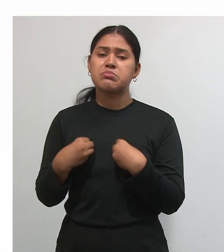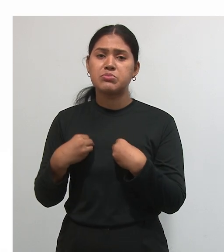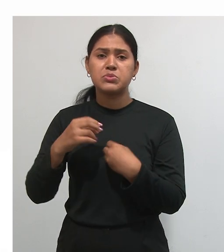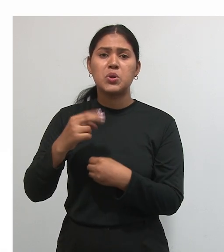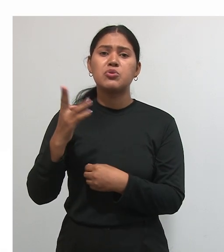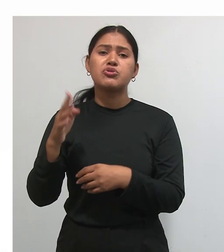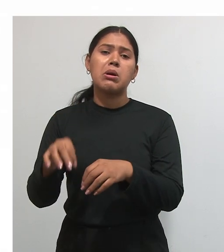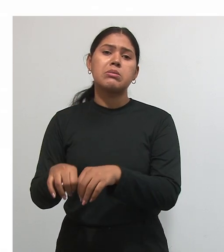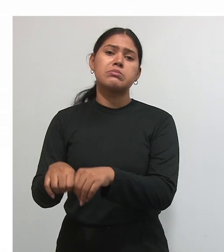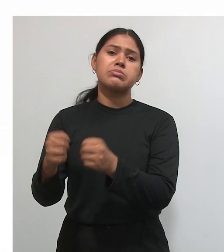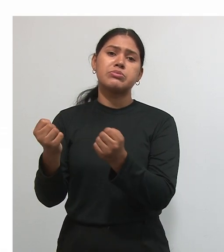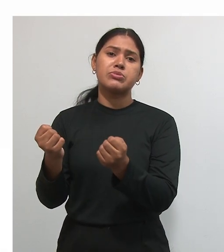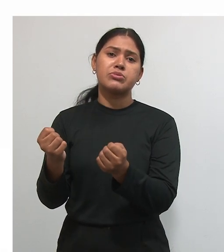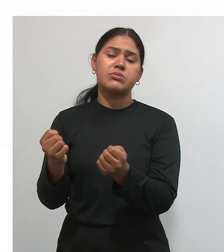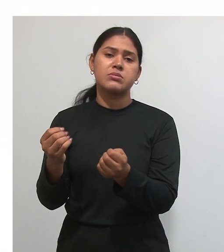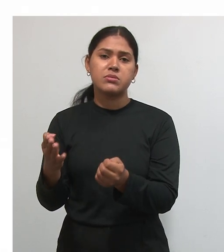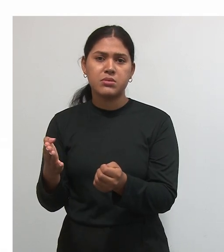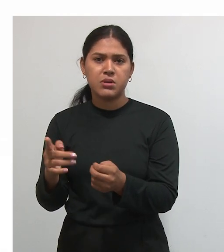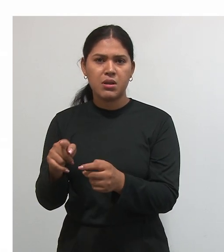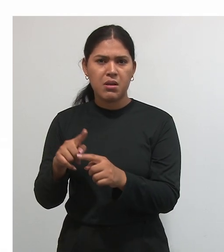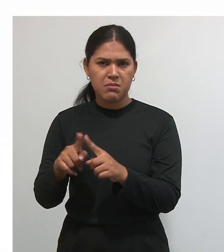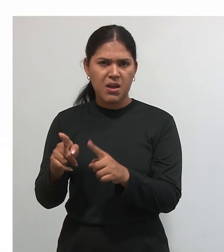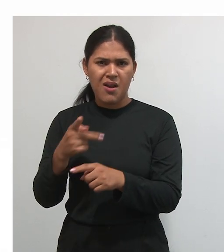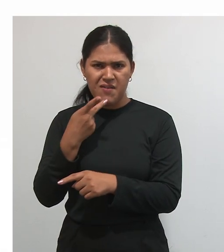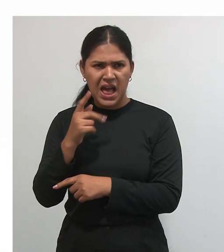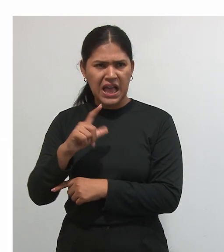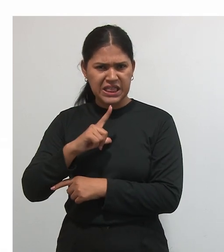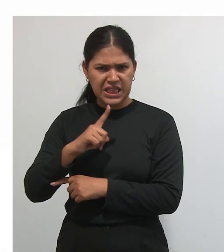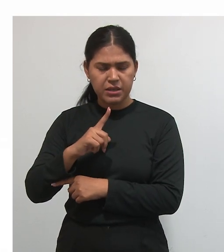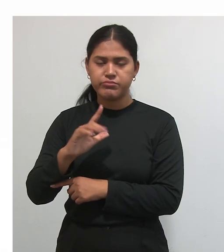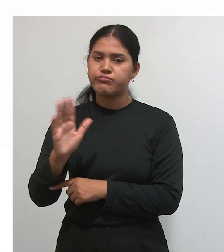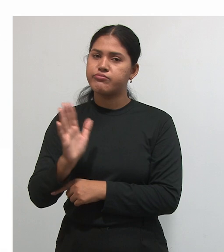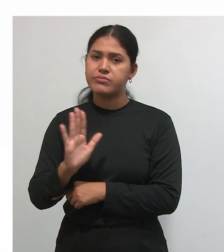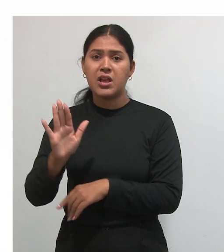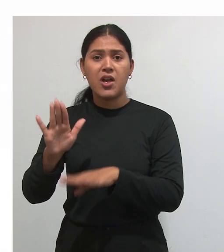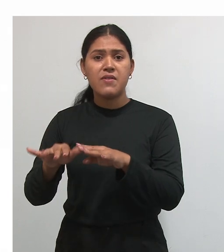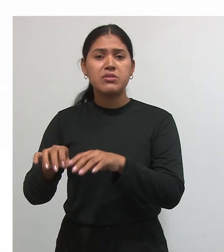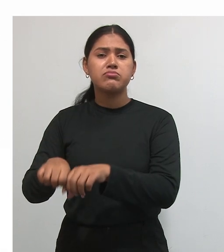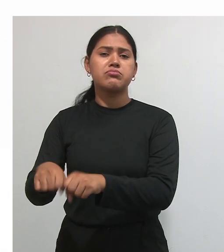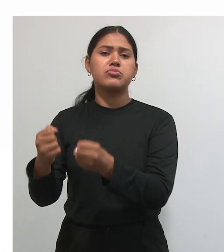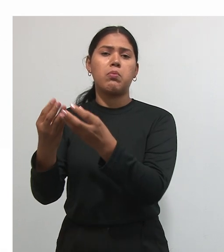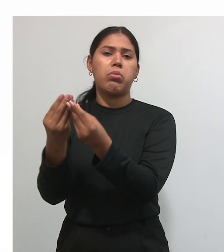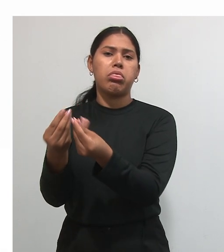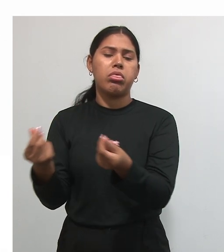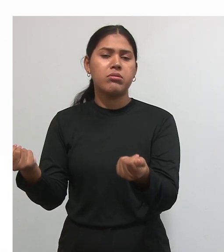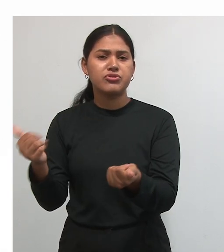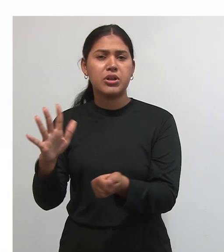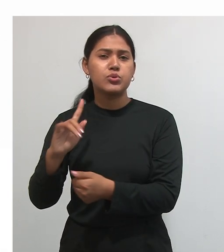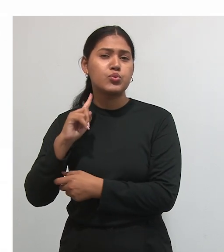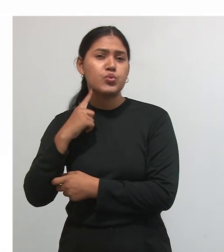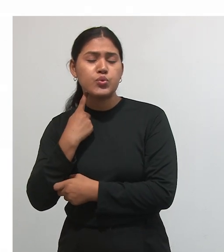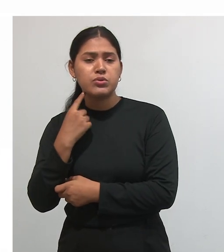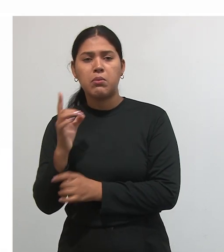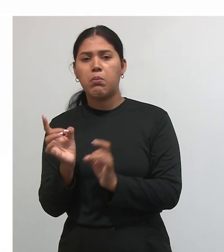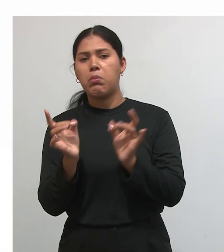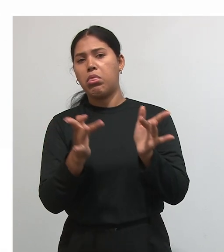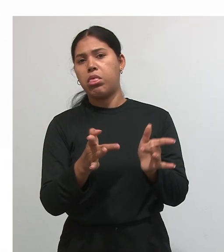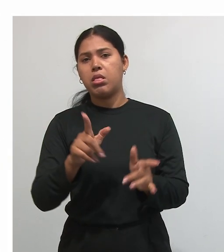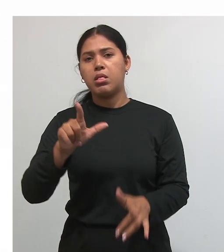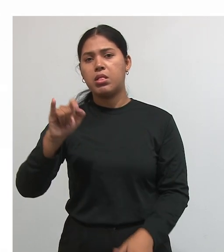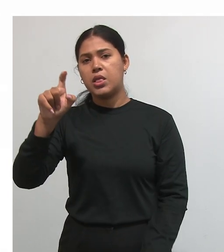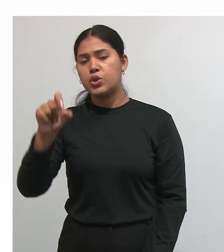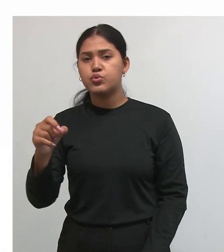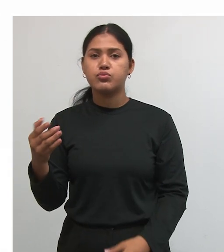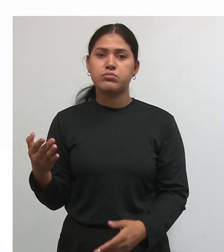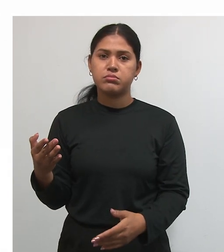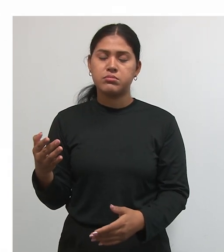obsoleto, ou já nem funciona mais, ele já está com outro e ainda diz que ainda existe. Às vezes esse bem até já foi deteriorado ou até doado, né?